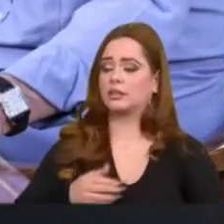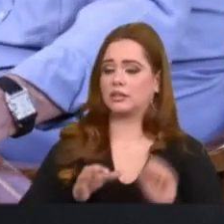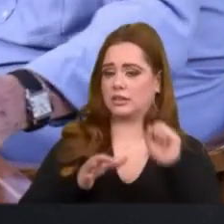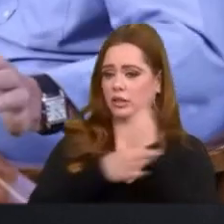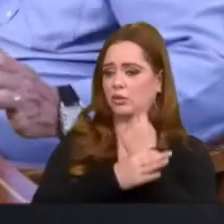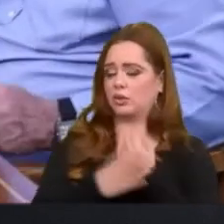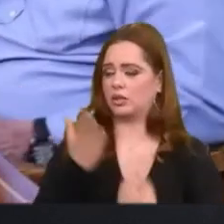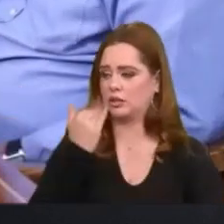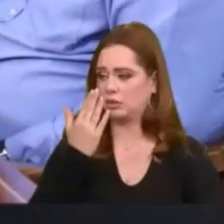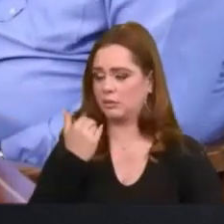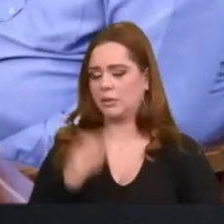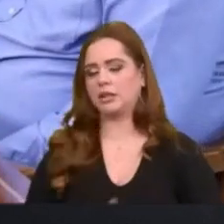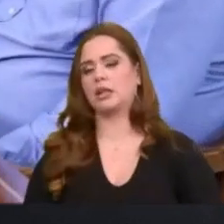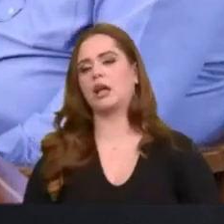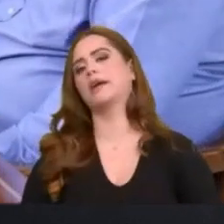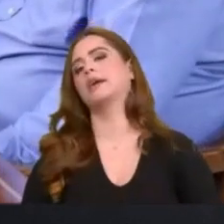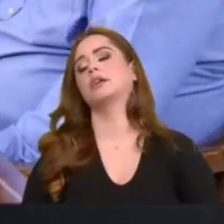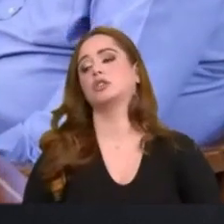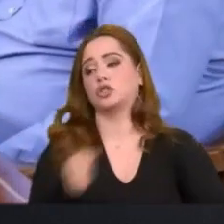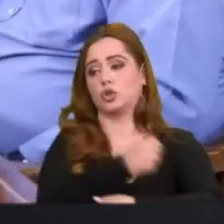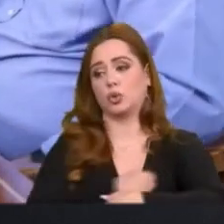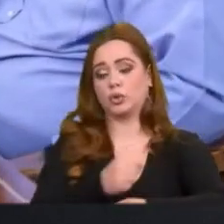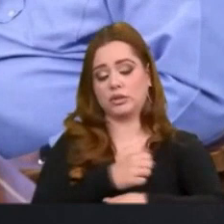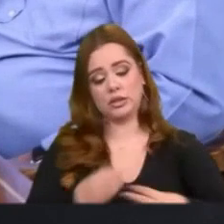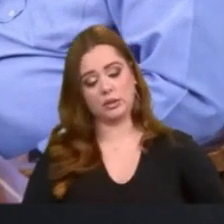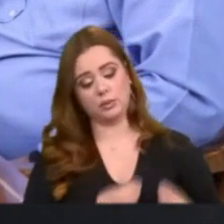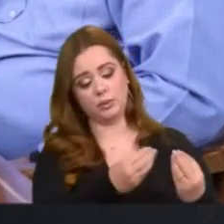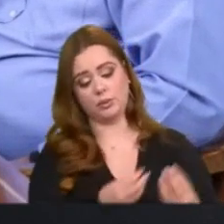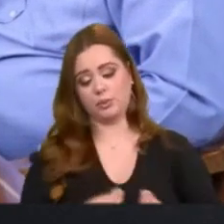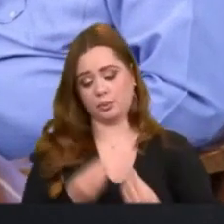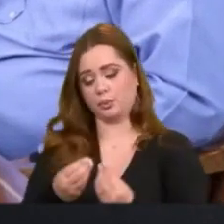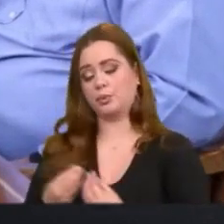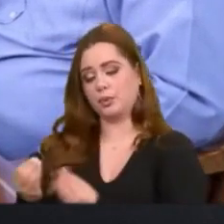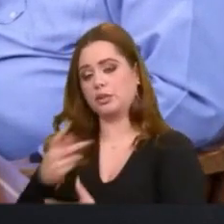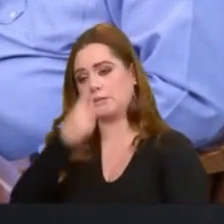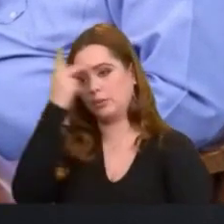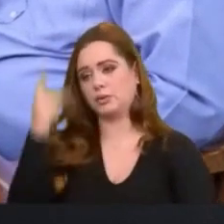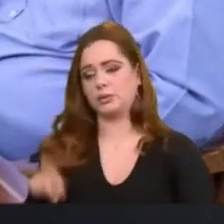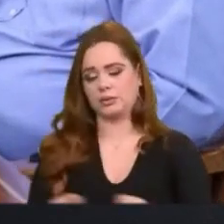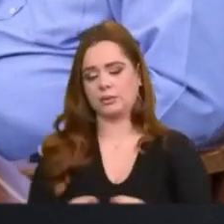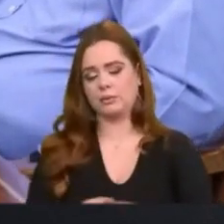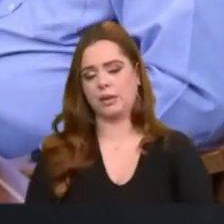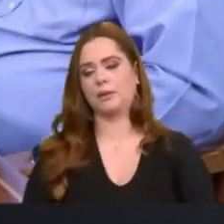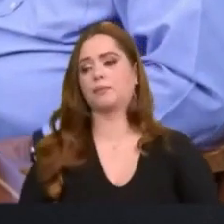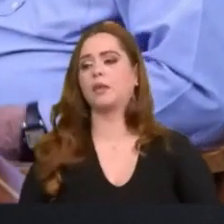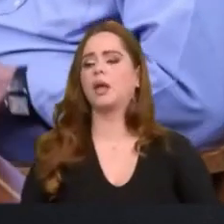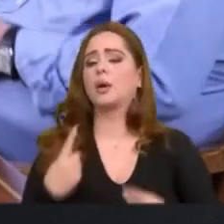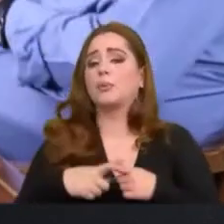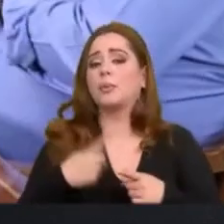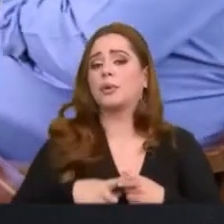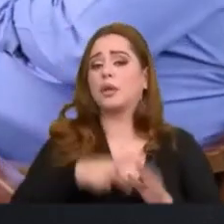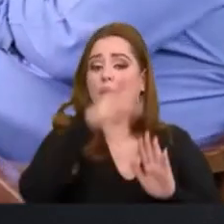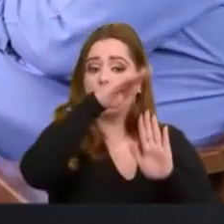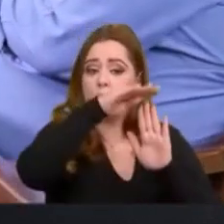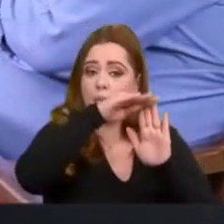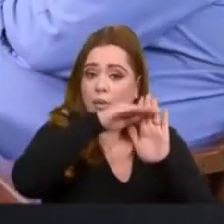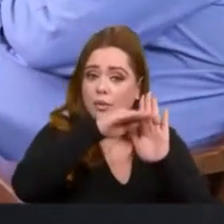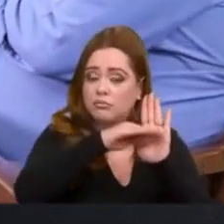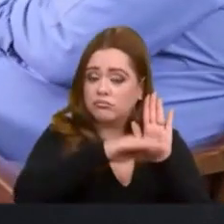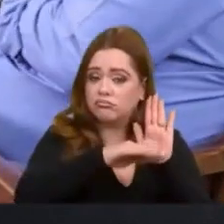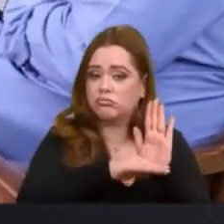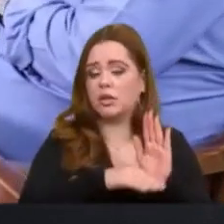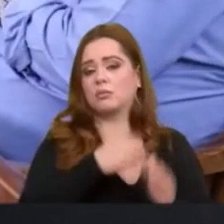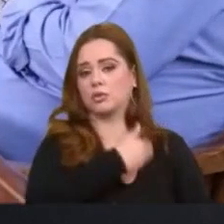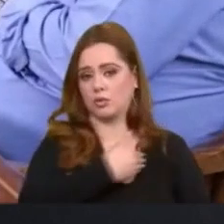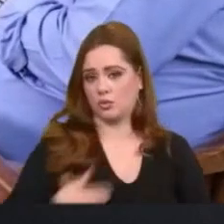solidária que é uma coisa bem básica né que a pessoa os programas de governo que vão ligados a uma coisa que mais